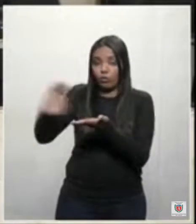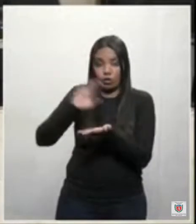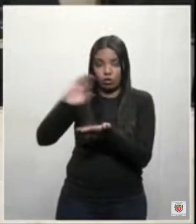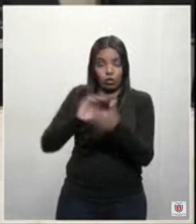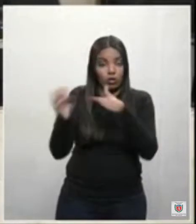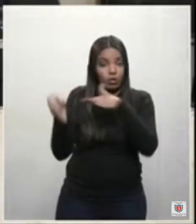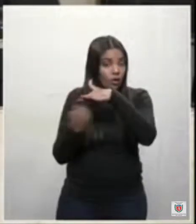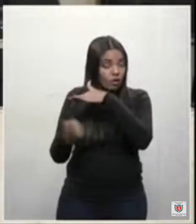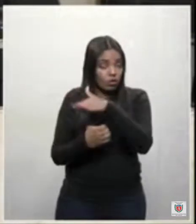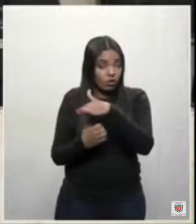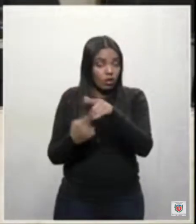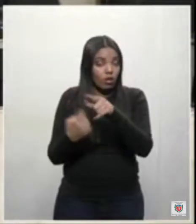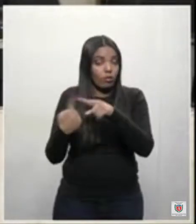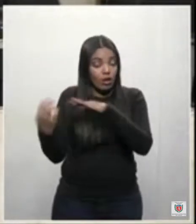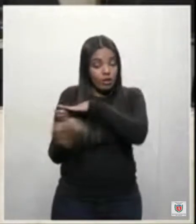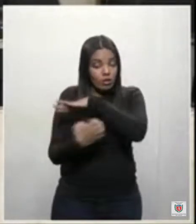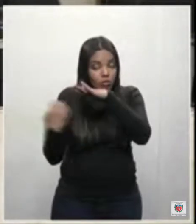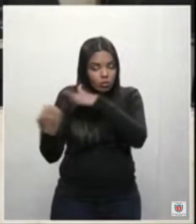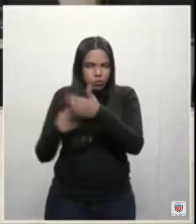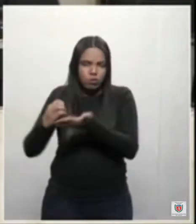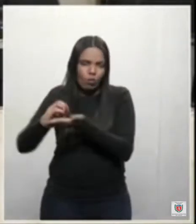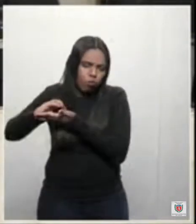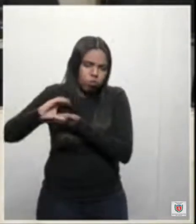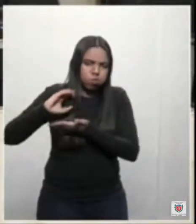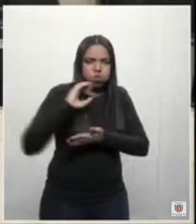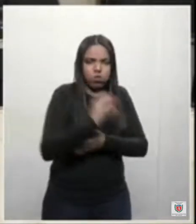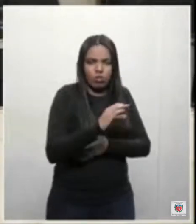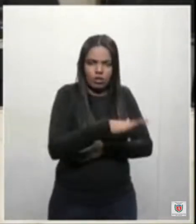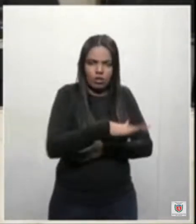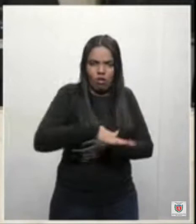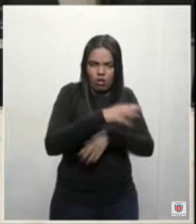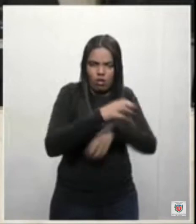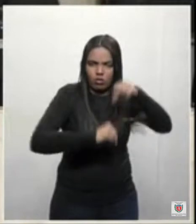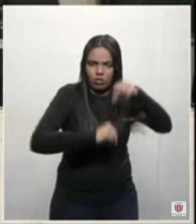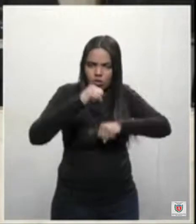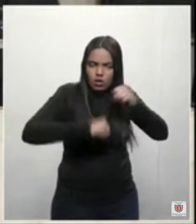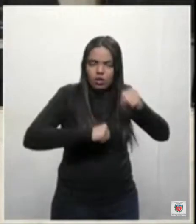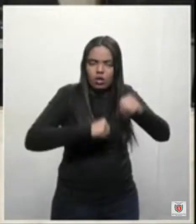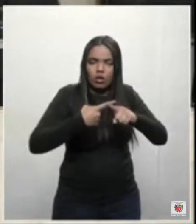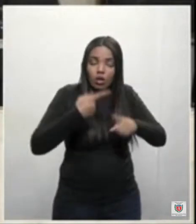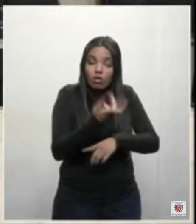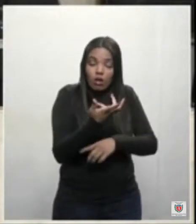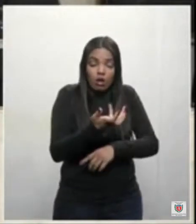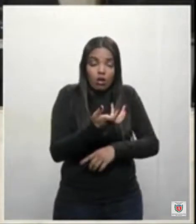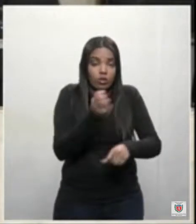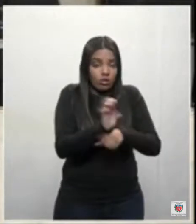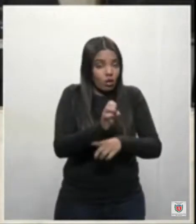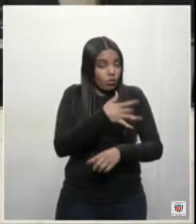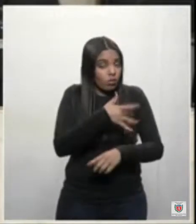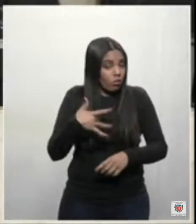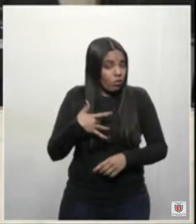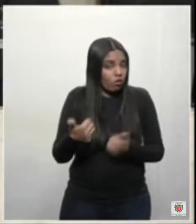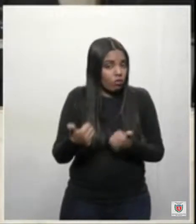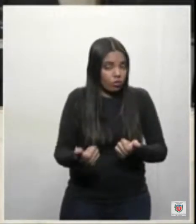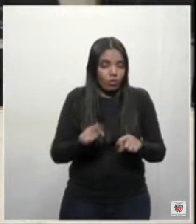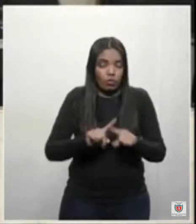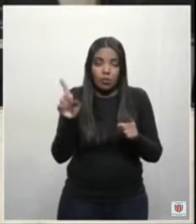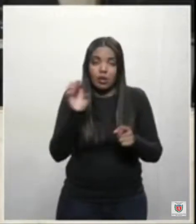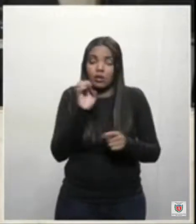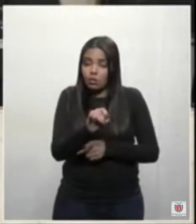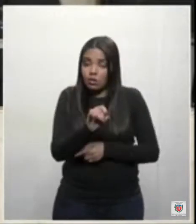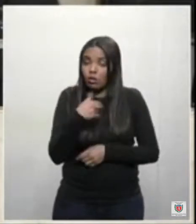que investiram em grandes programas industriais, de manter o Estado saudável. Né? Então, na hora em que a gente comete